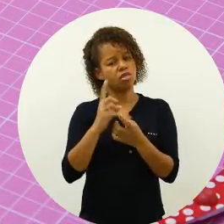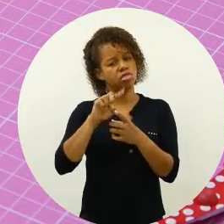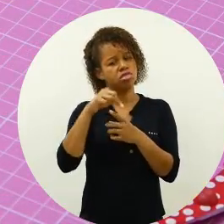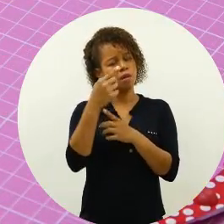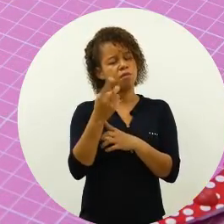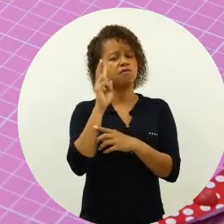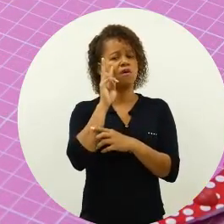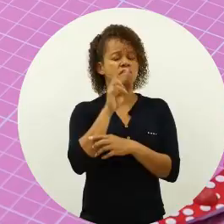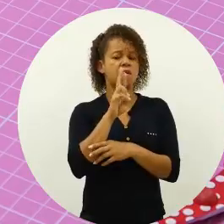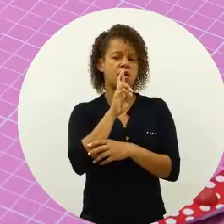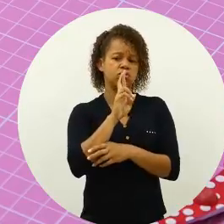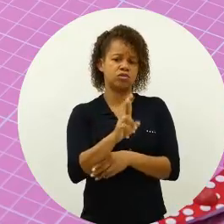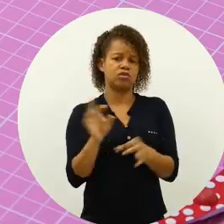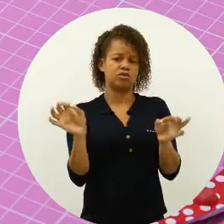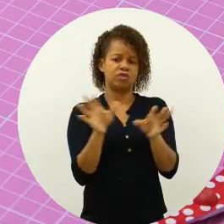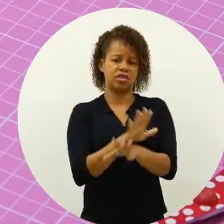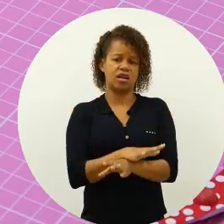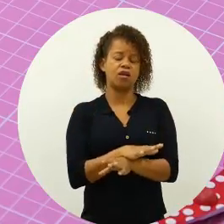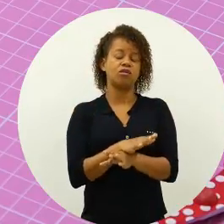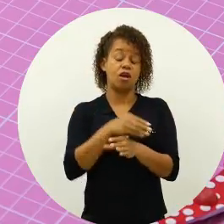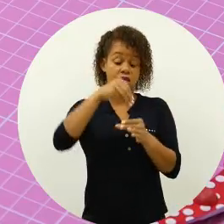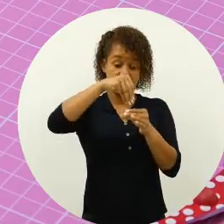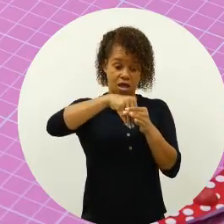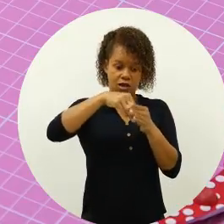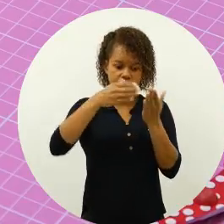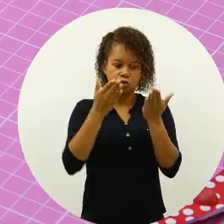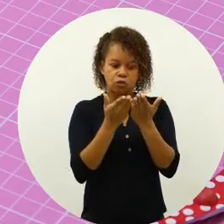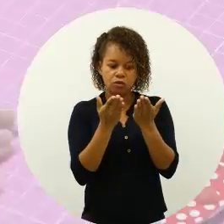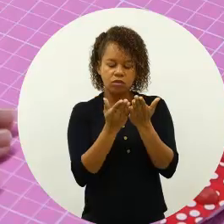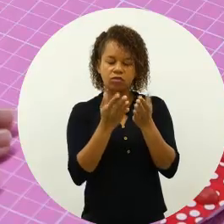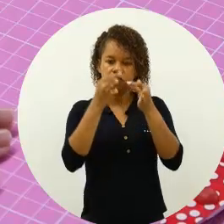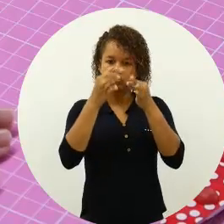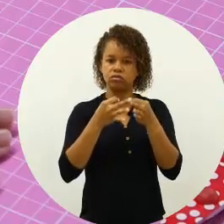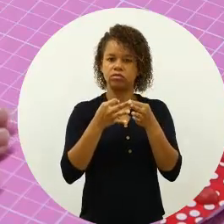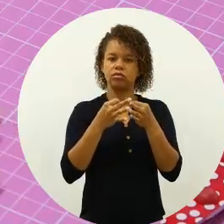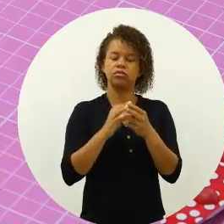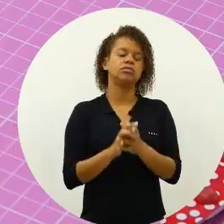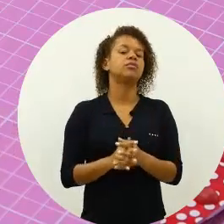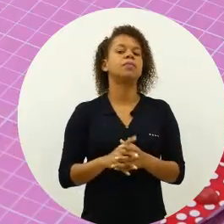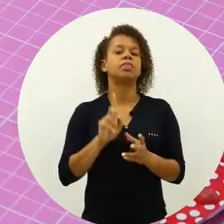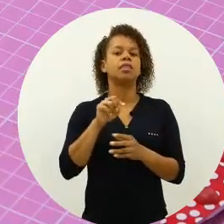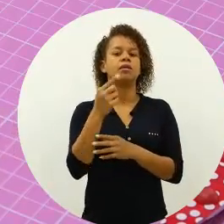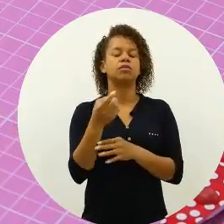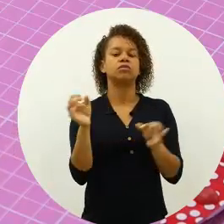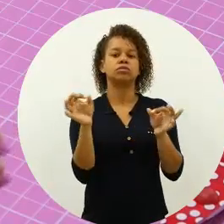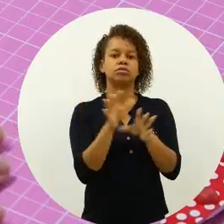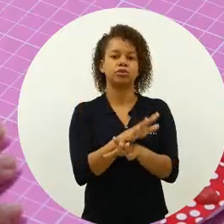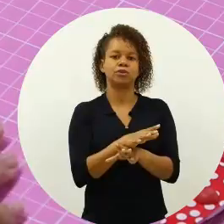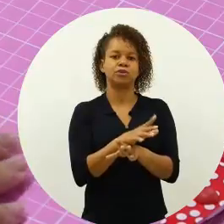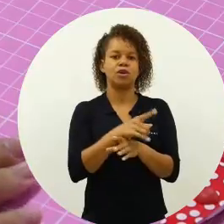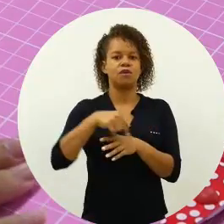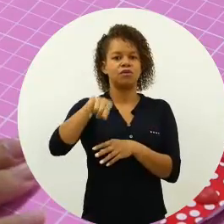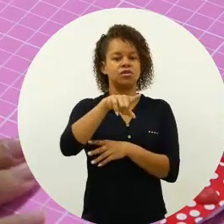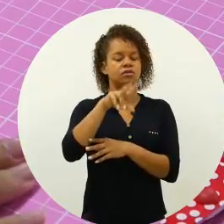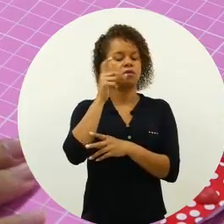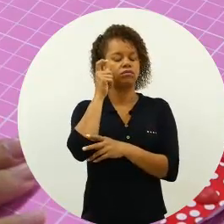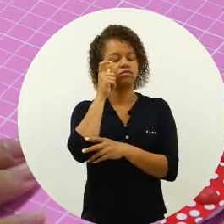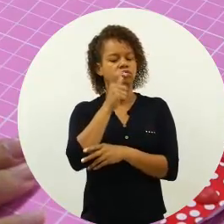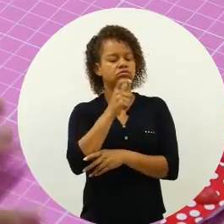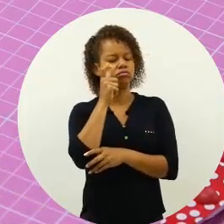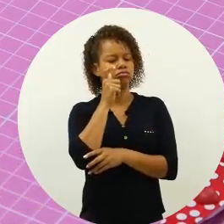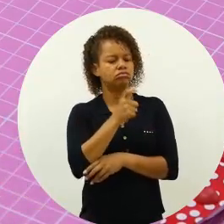nós vamos ver o resultado final dentro do livro, como ficou. Então, depois de pronto, você vai